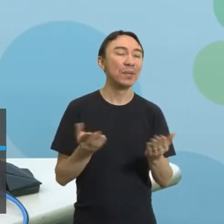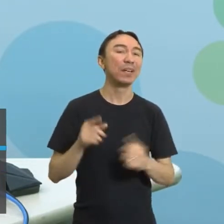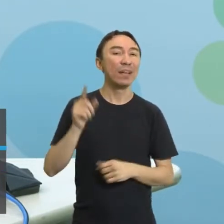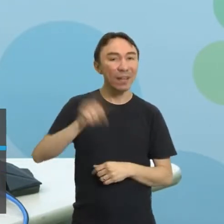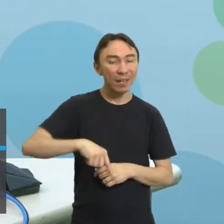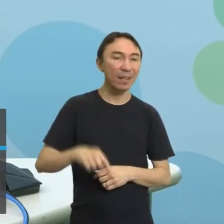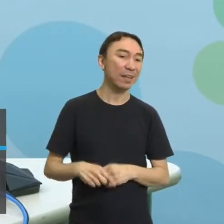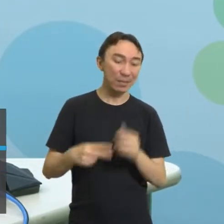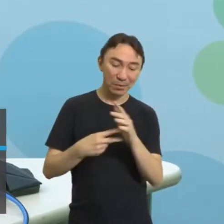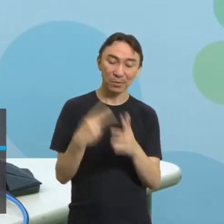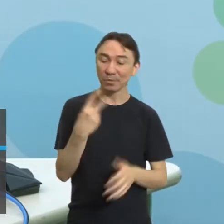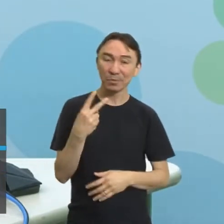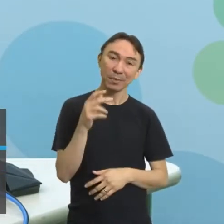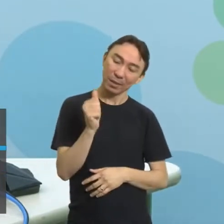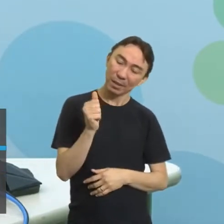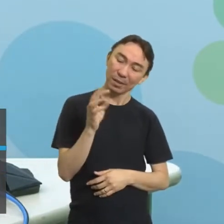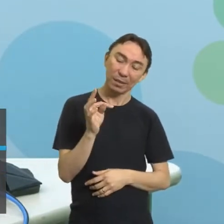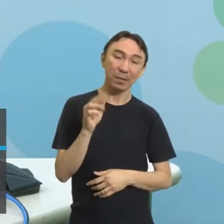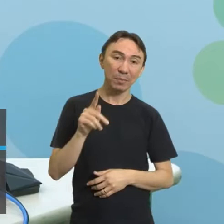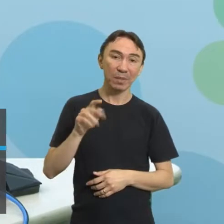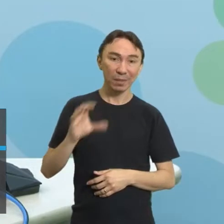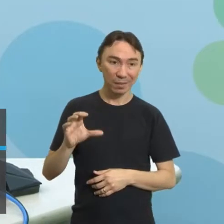faz. E